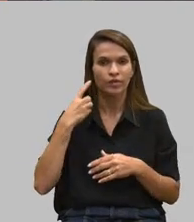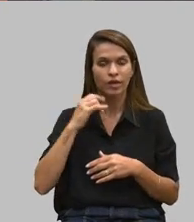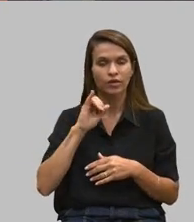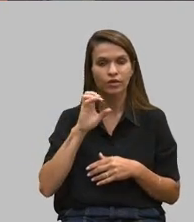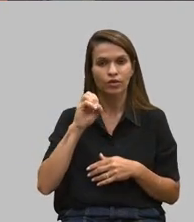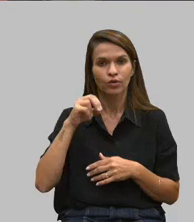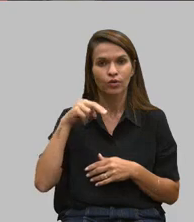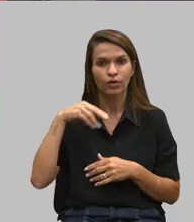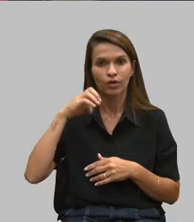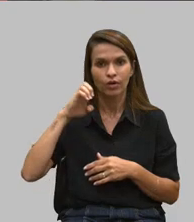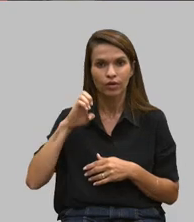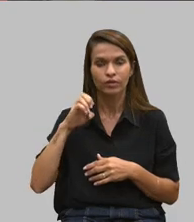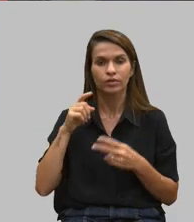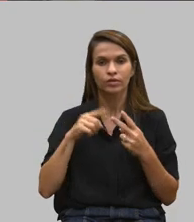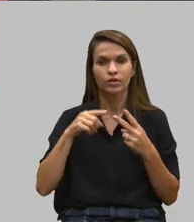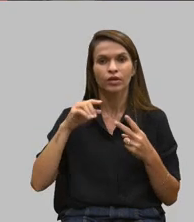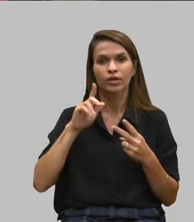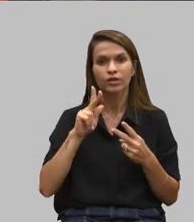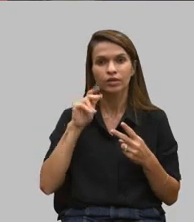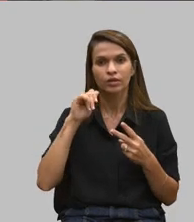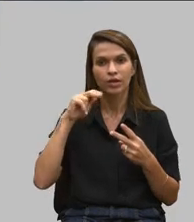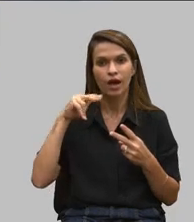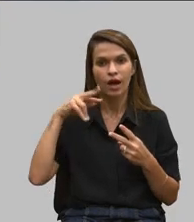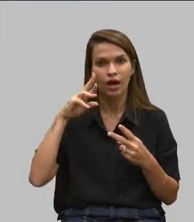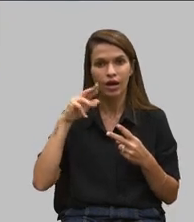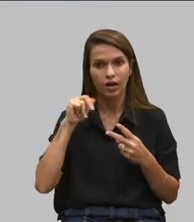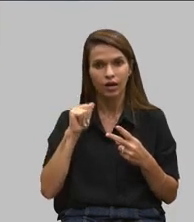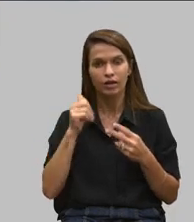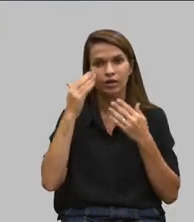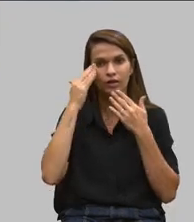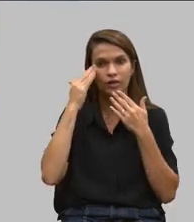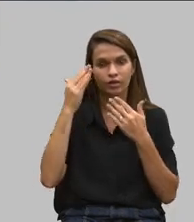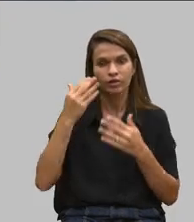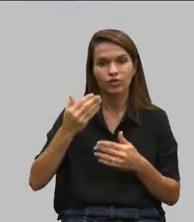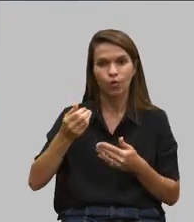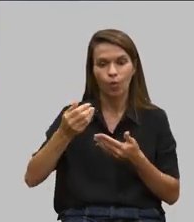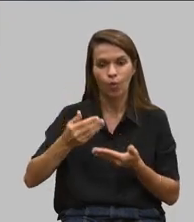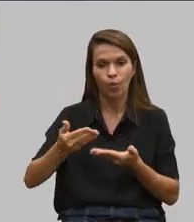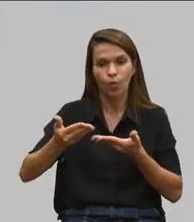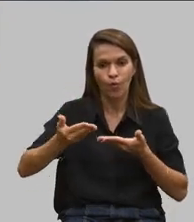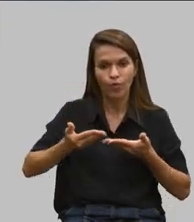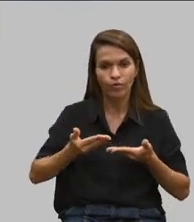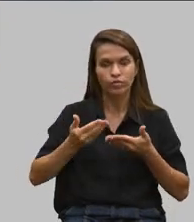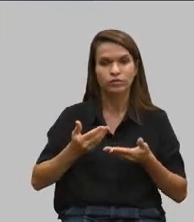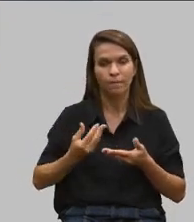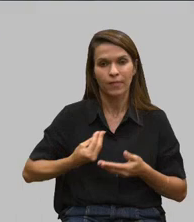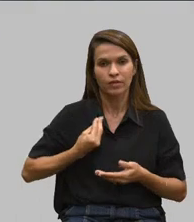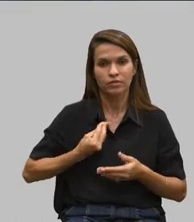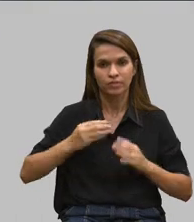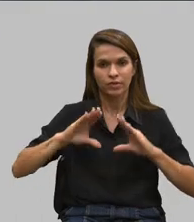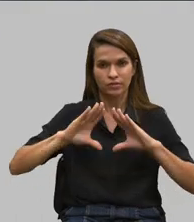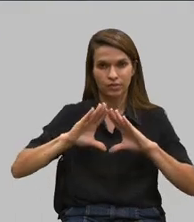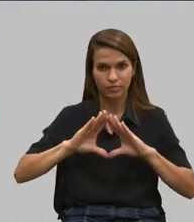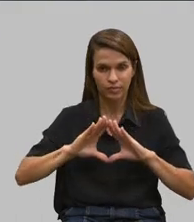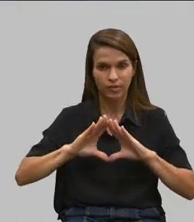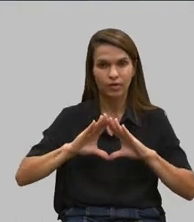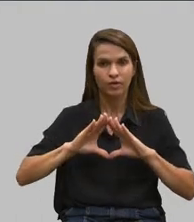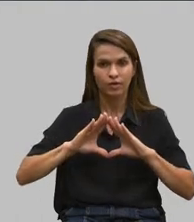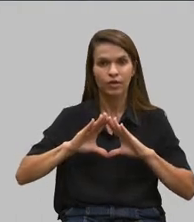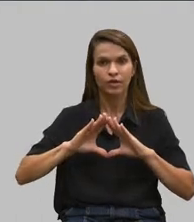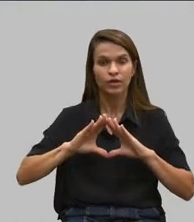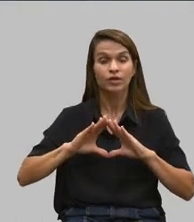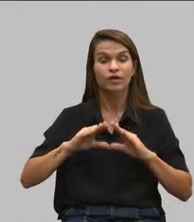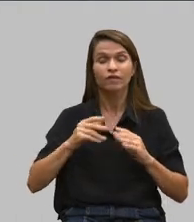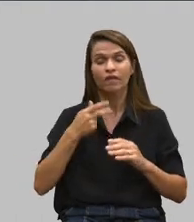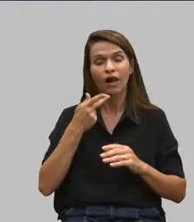eh primeiramente gostaria de agradecer o convite por estar participando dessa assembleia e dizer que o pessoal de Minas